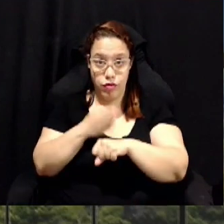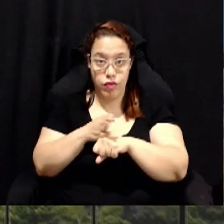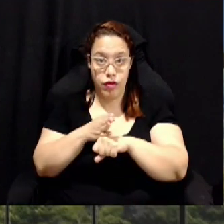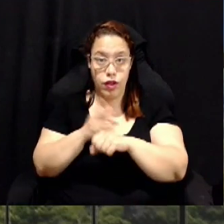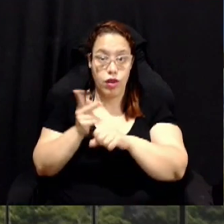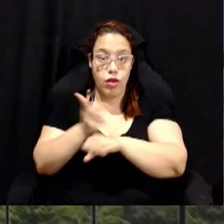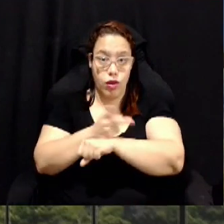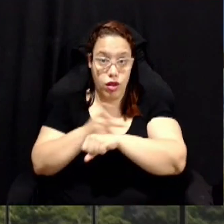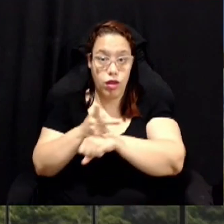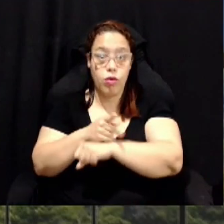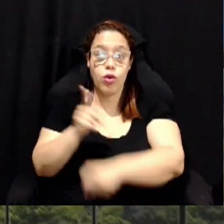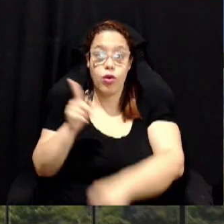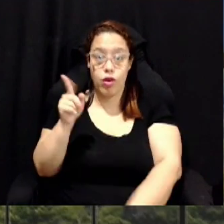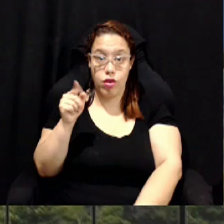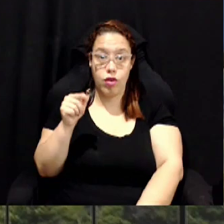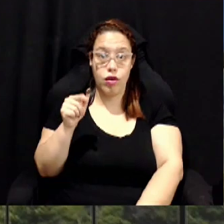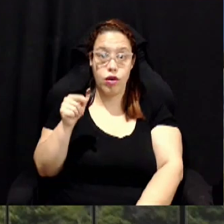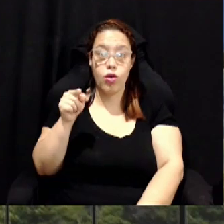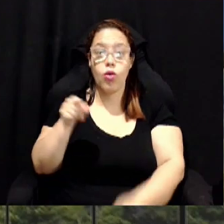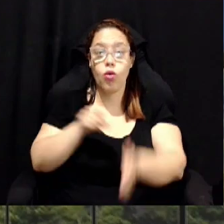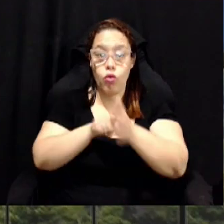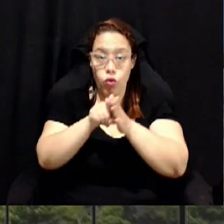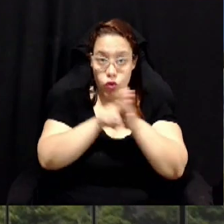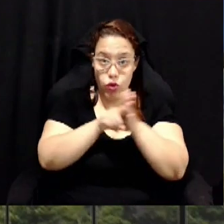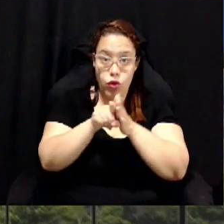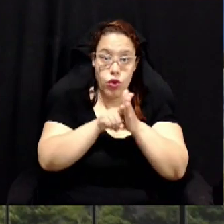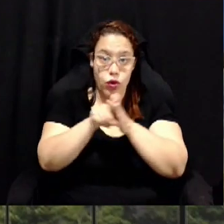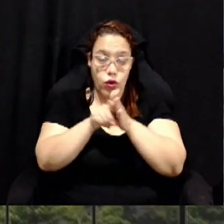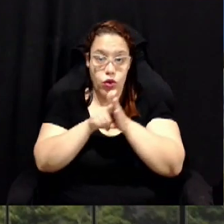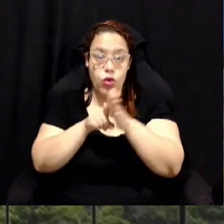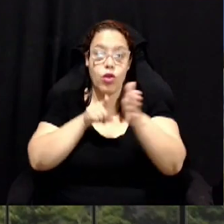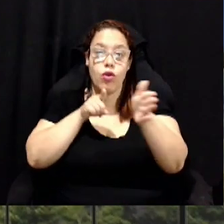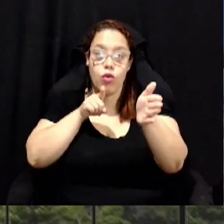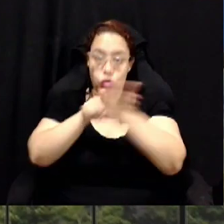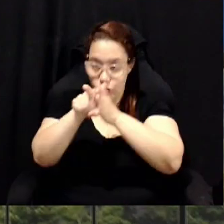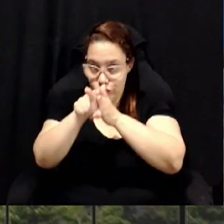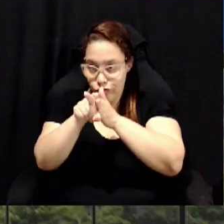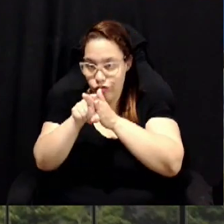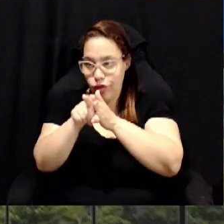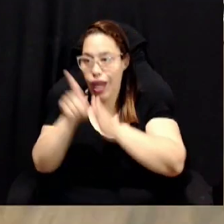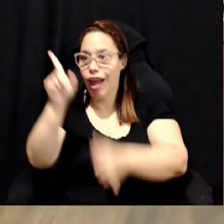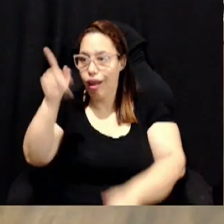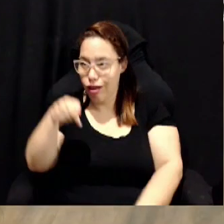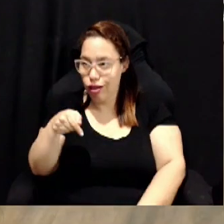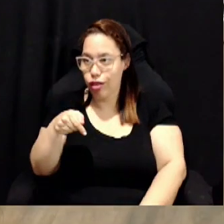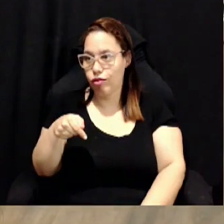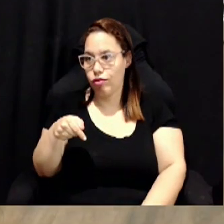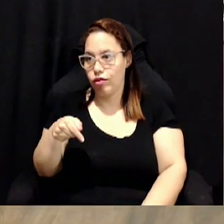isso, né? Você pesquisou e você fez a pergunta, mas é isso, porque a partir desse